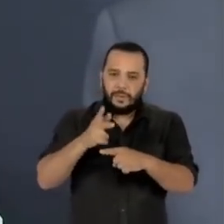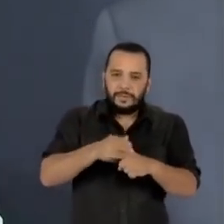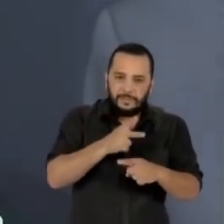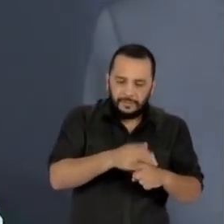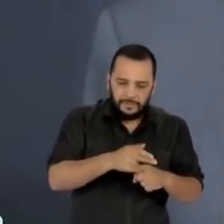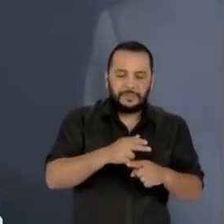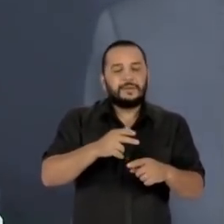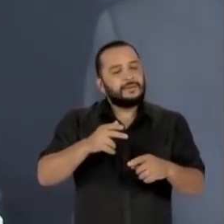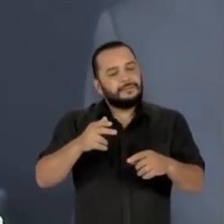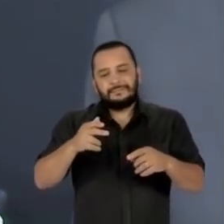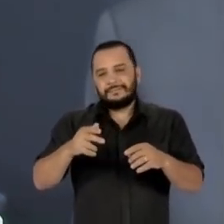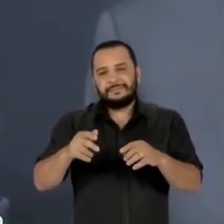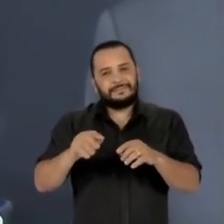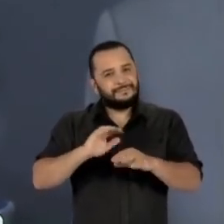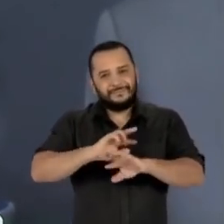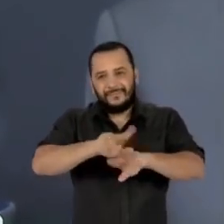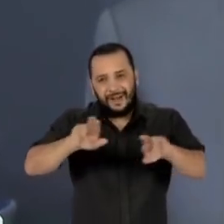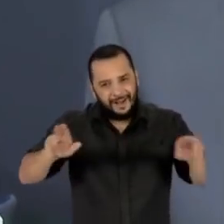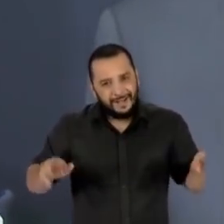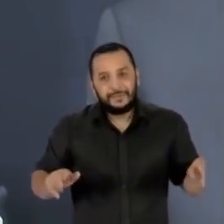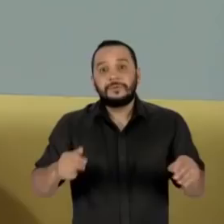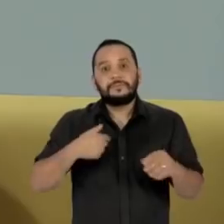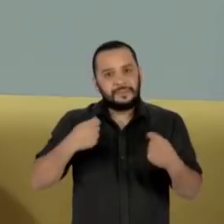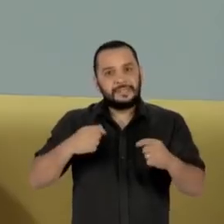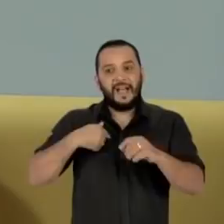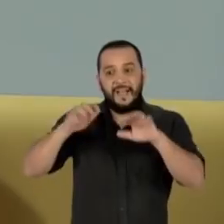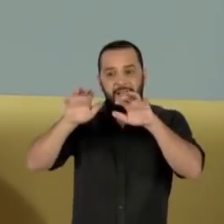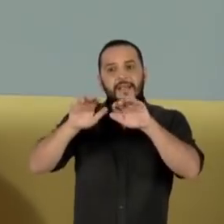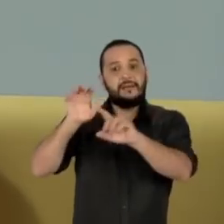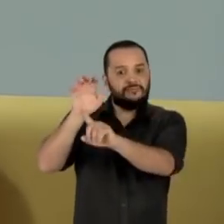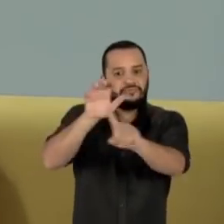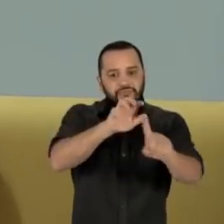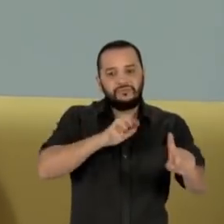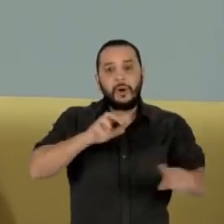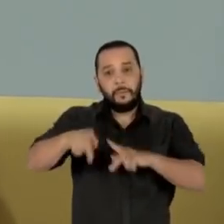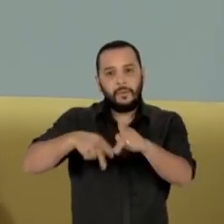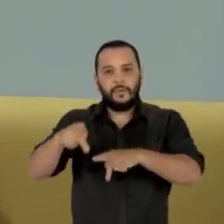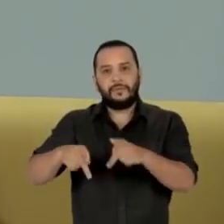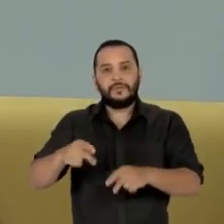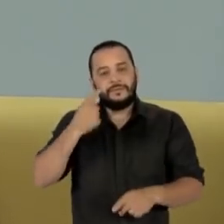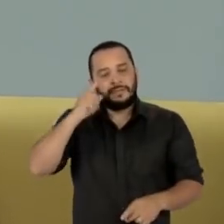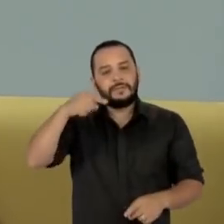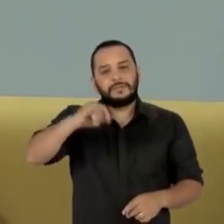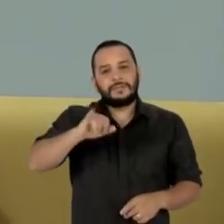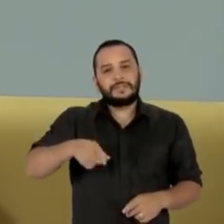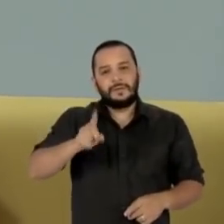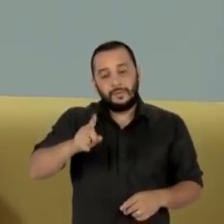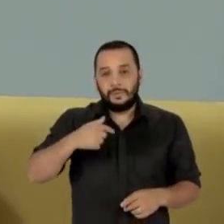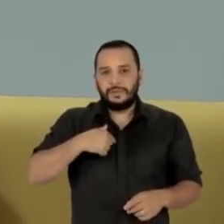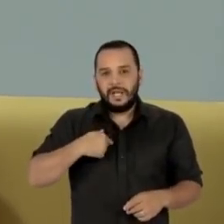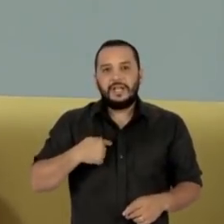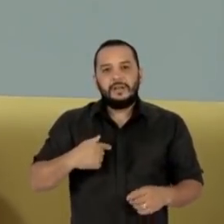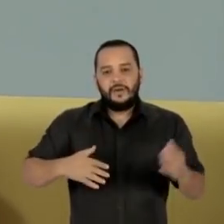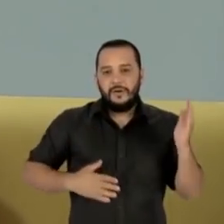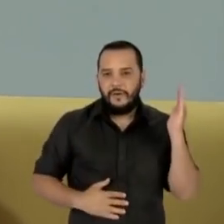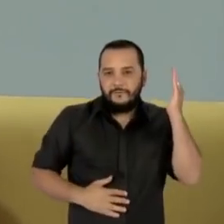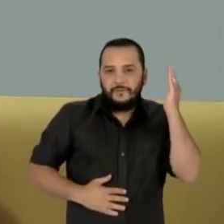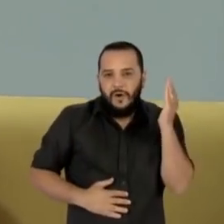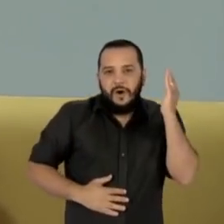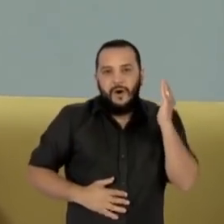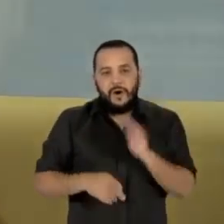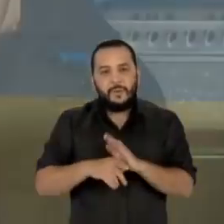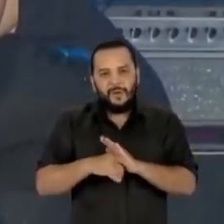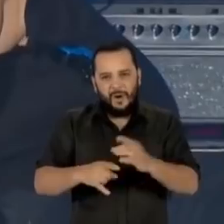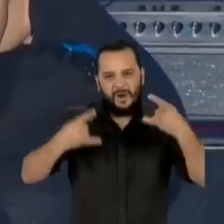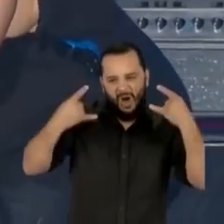seu projeto audiovisual tem que produzir resultados e daqui a pouco aqui no jc um forrock e o músico